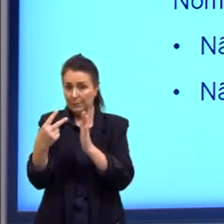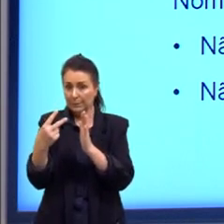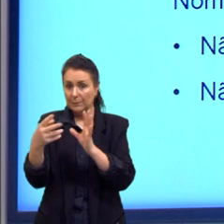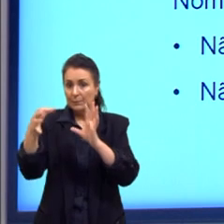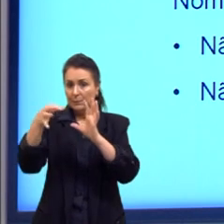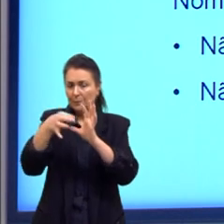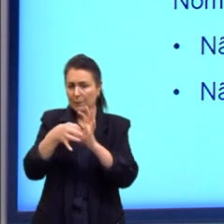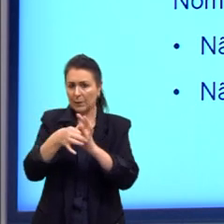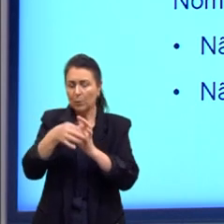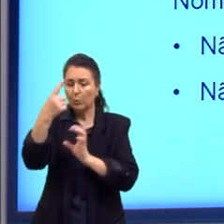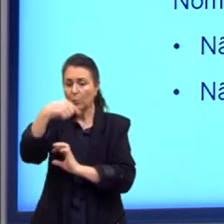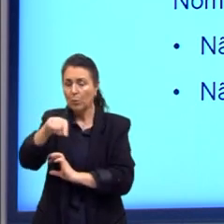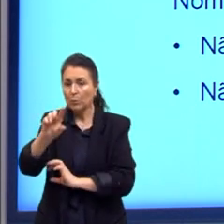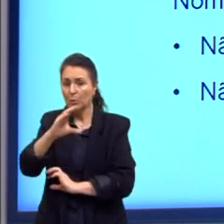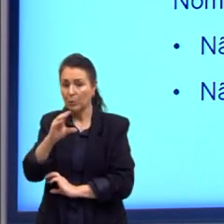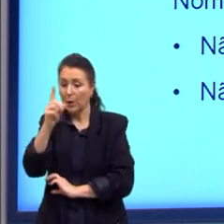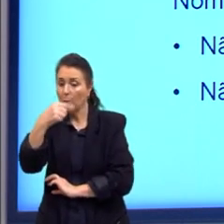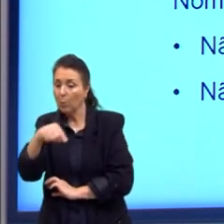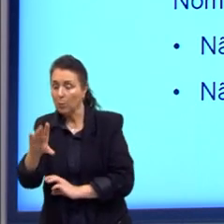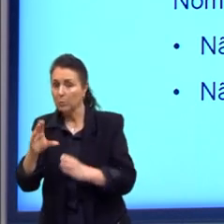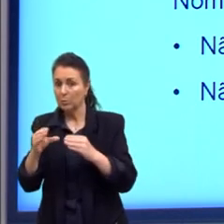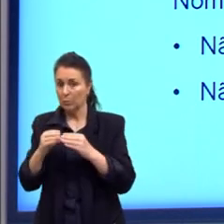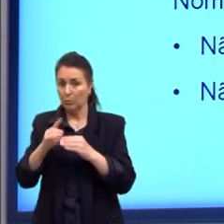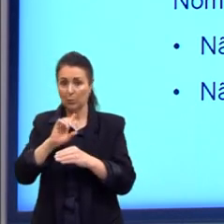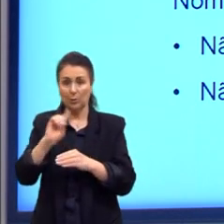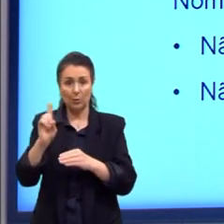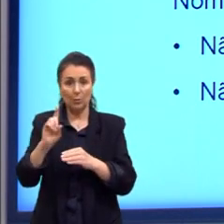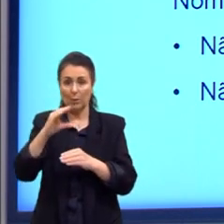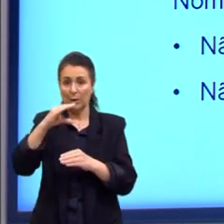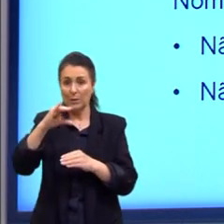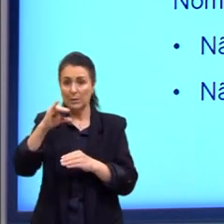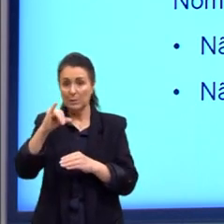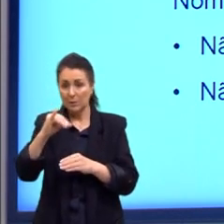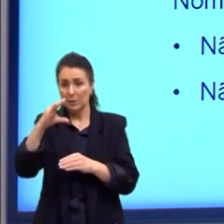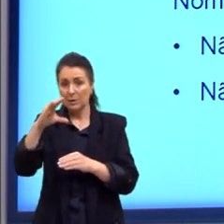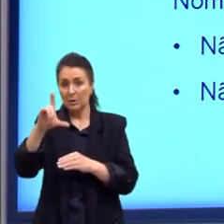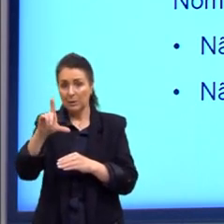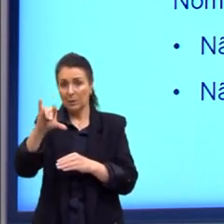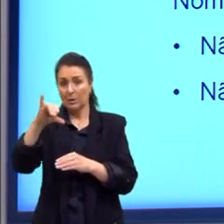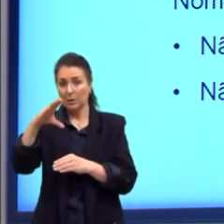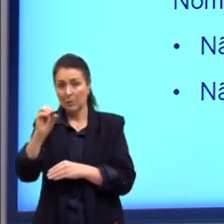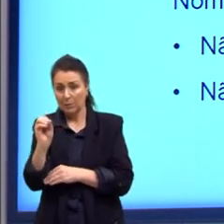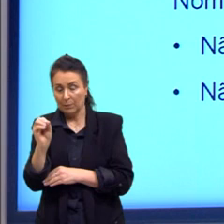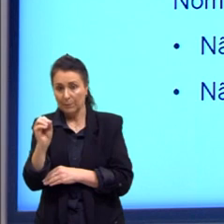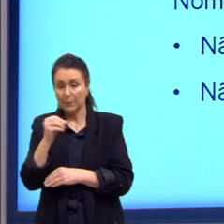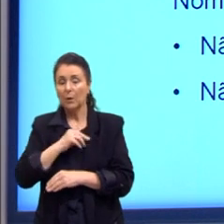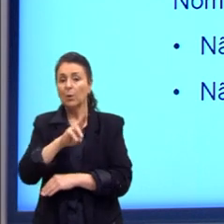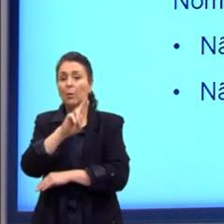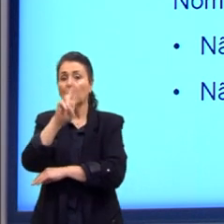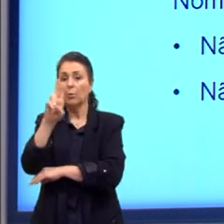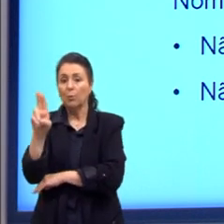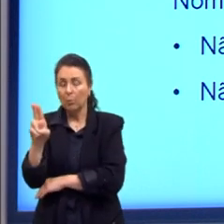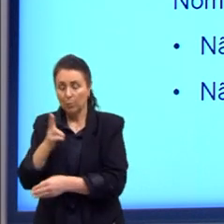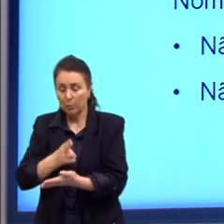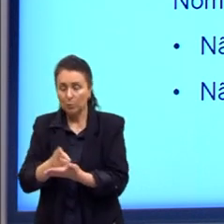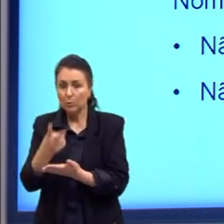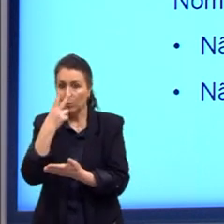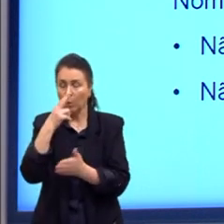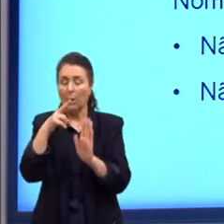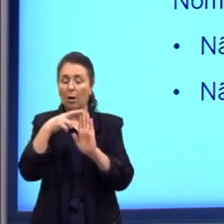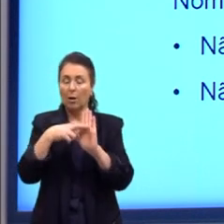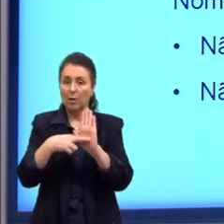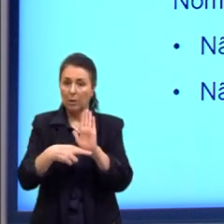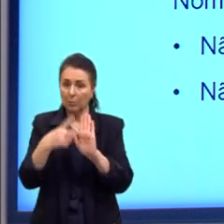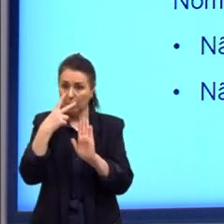outros carbonos daí é outro grupo então ele não é ciclo esse clico tá A nomenclatura daí segue aquela regra básica